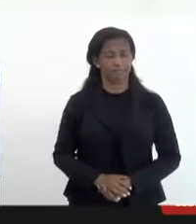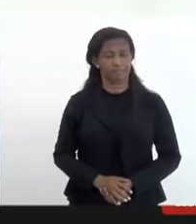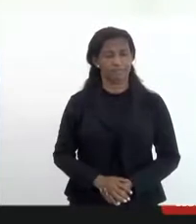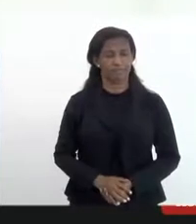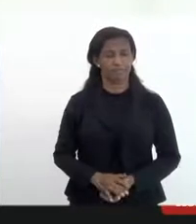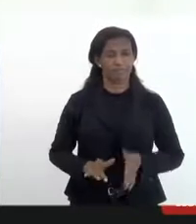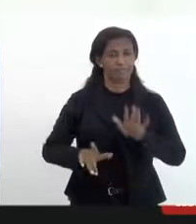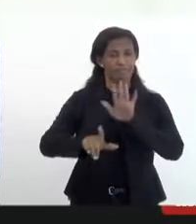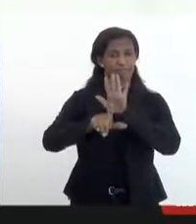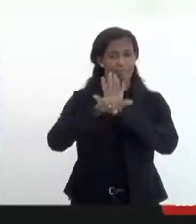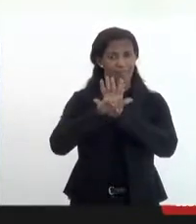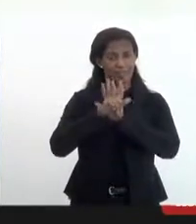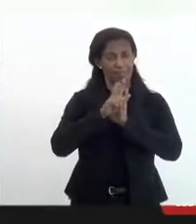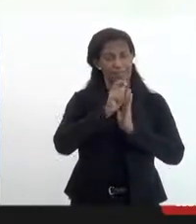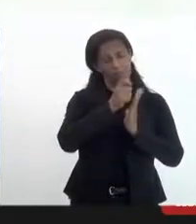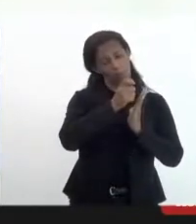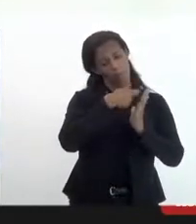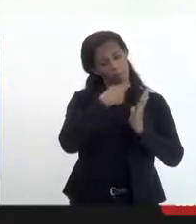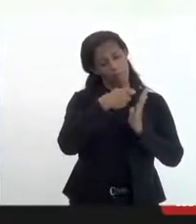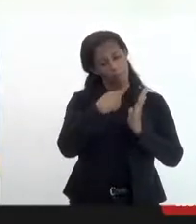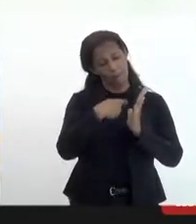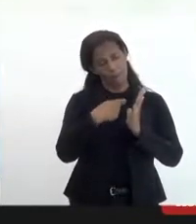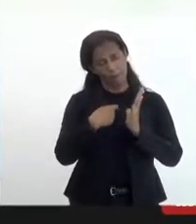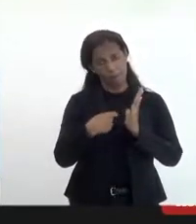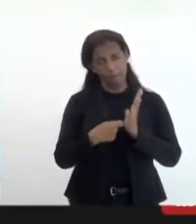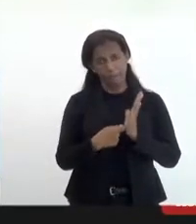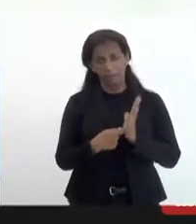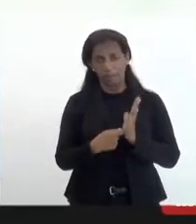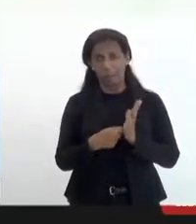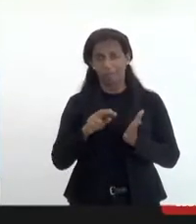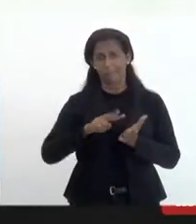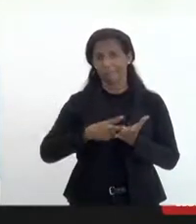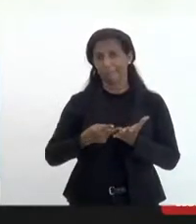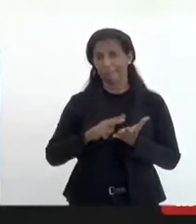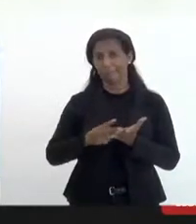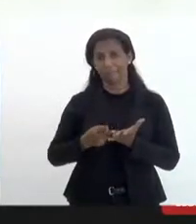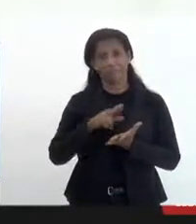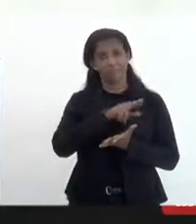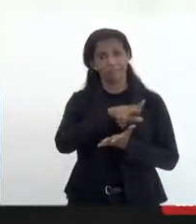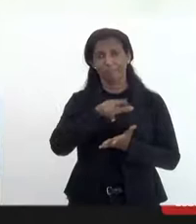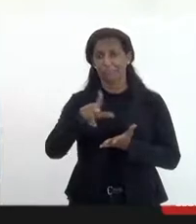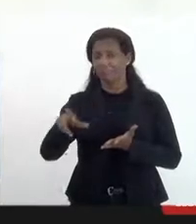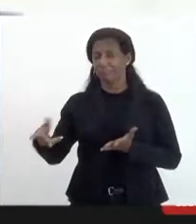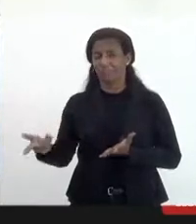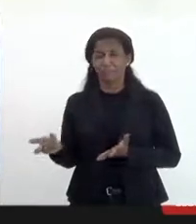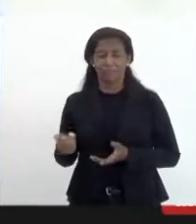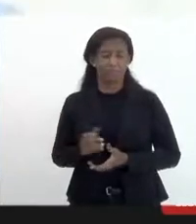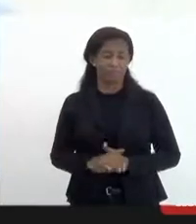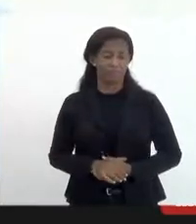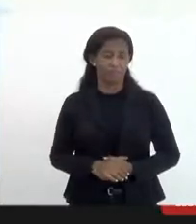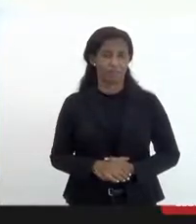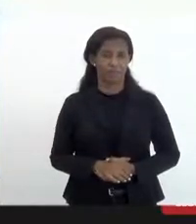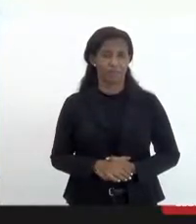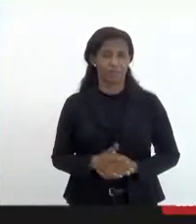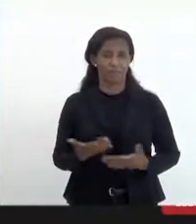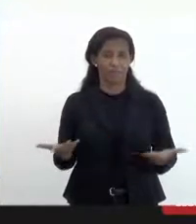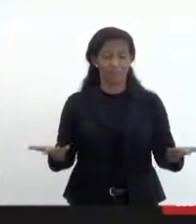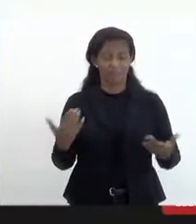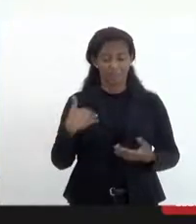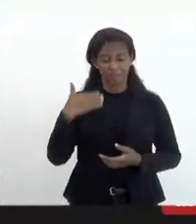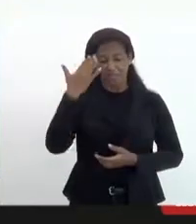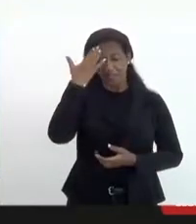As leis são escritas para enésimas interpretações. Então, nesse entendimento